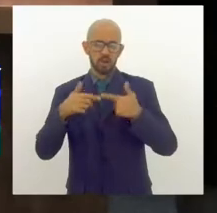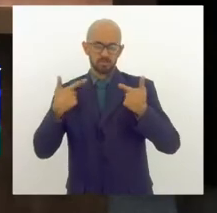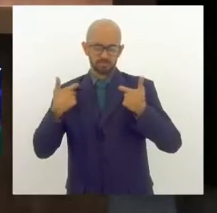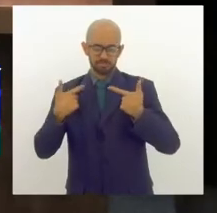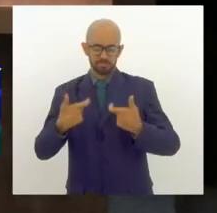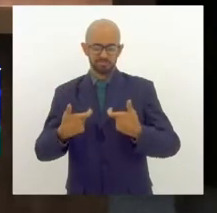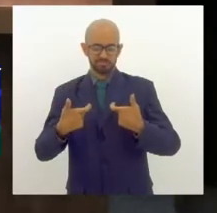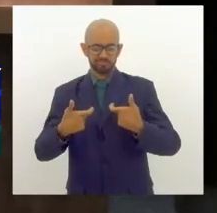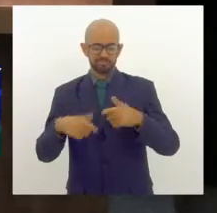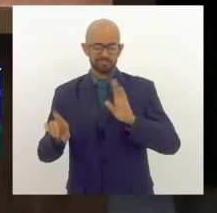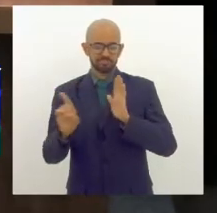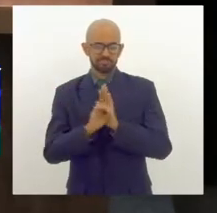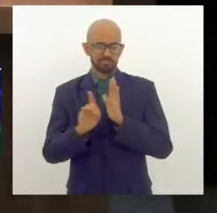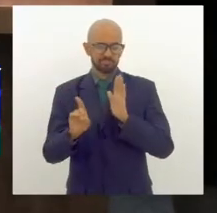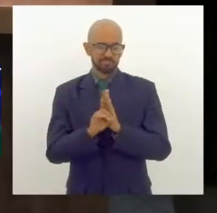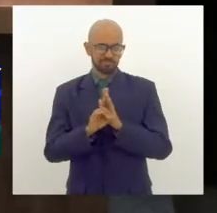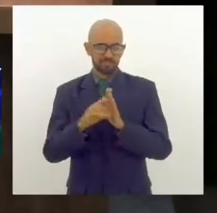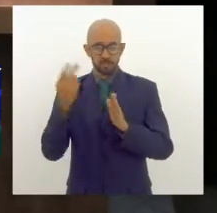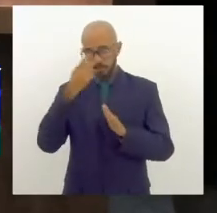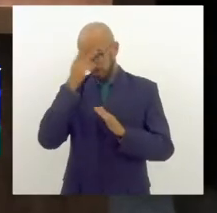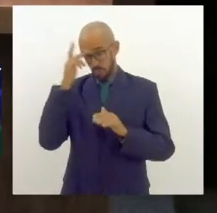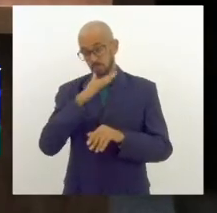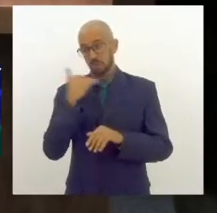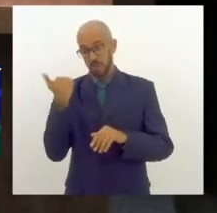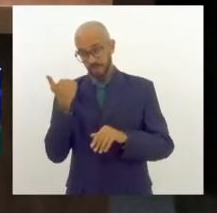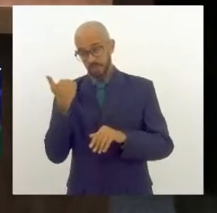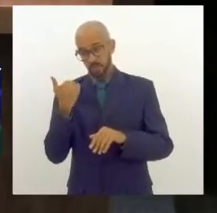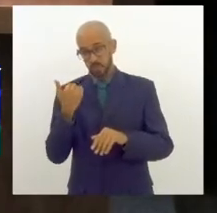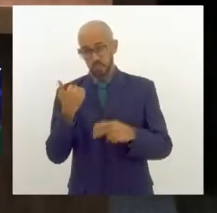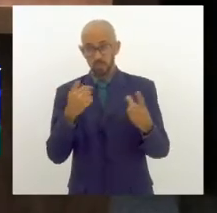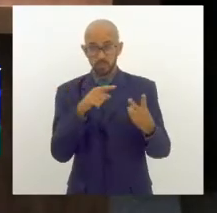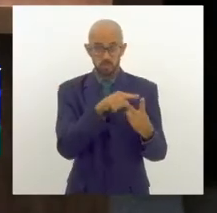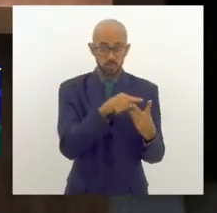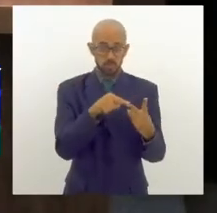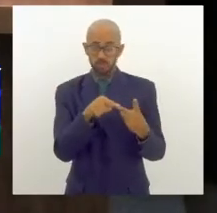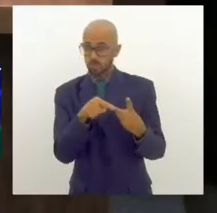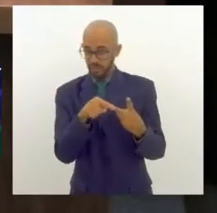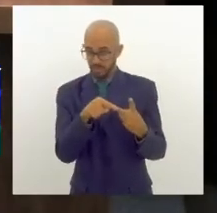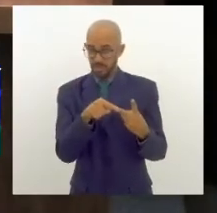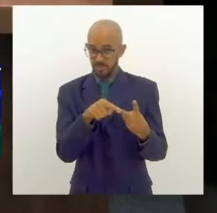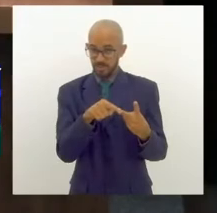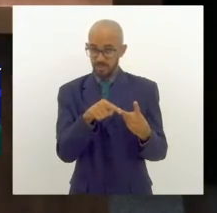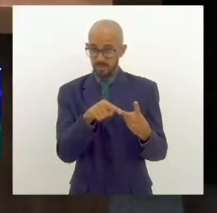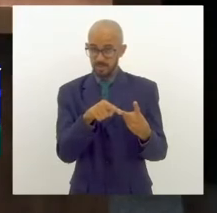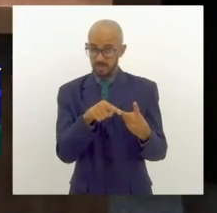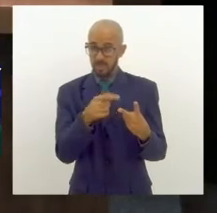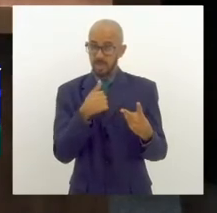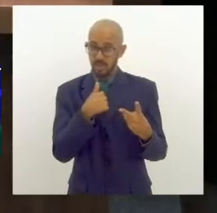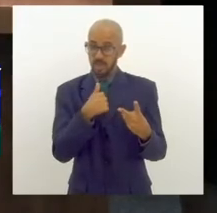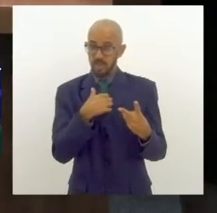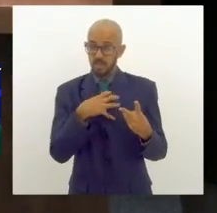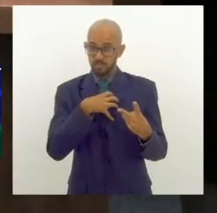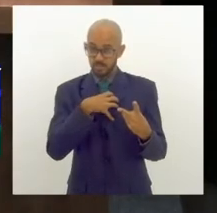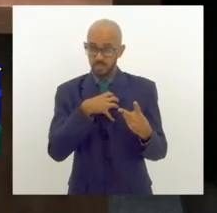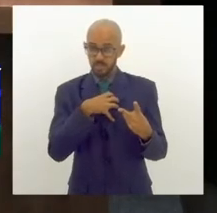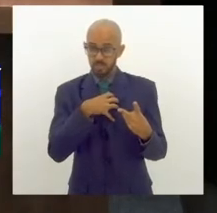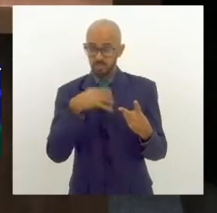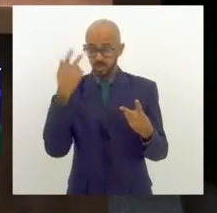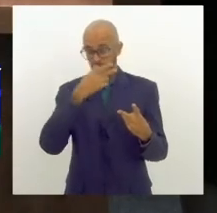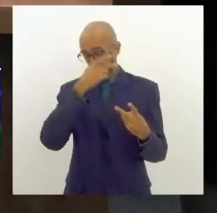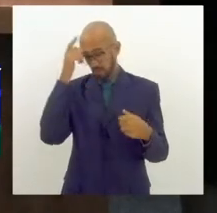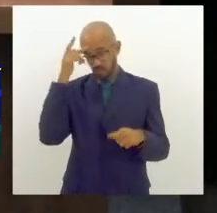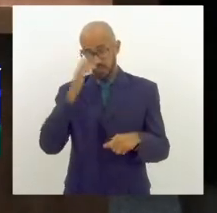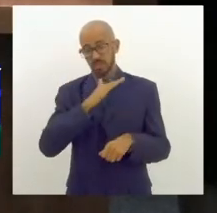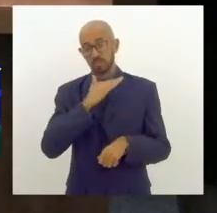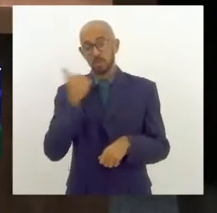tem pessoas morrendo. E dos dois lados, senhora presidenta, eu aqui me solidarizo com todos aqueles e aquelas que tomaram, por uma lógica